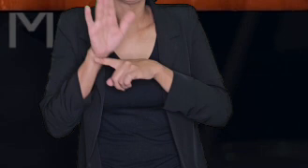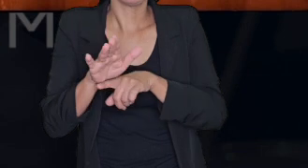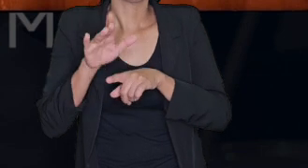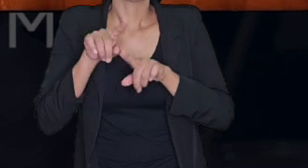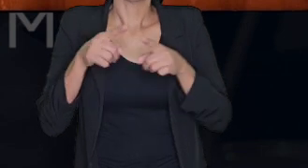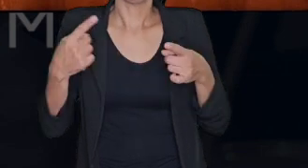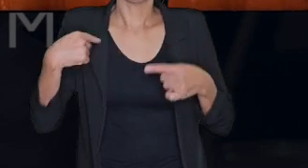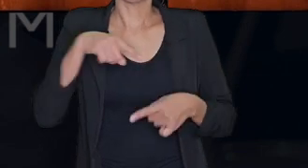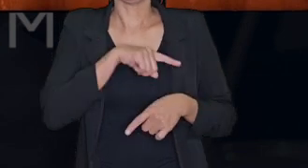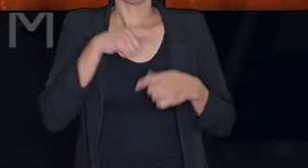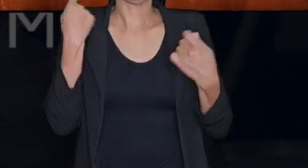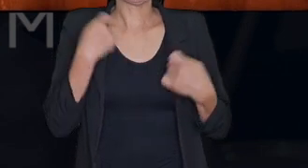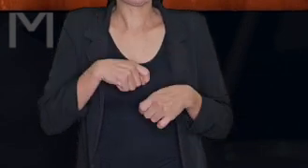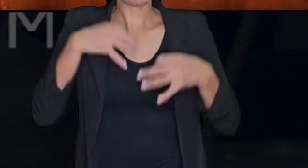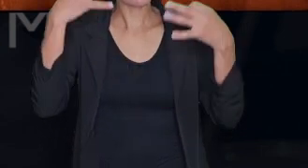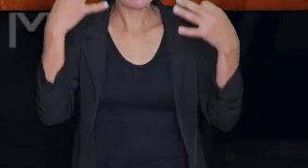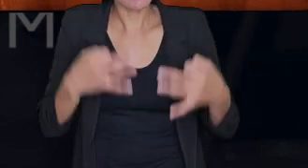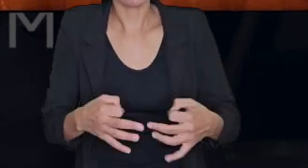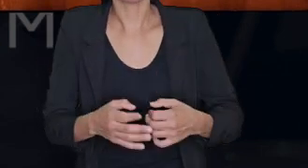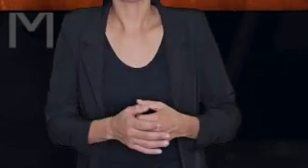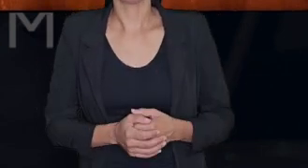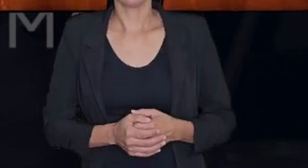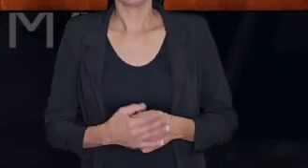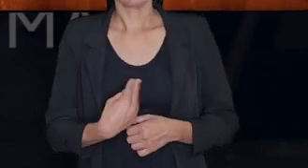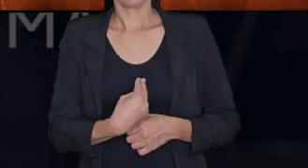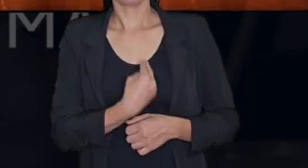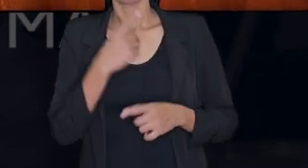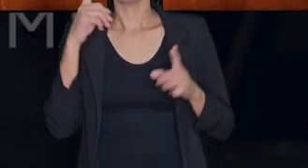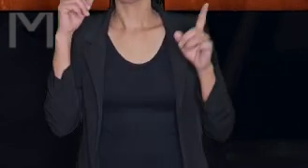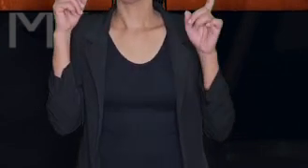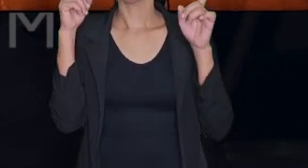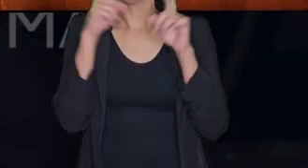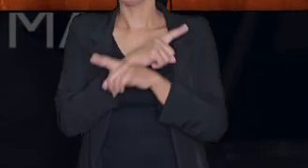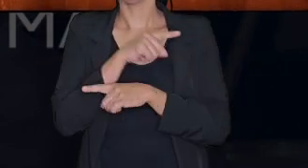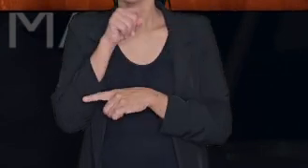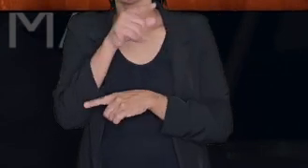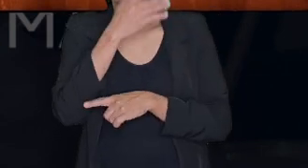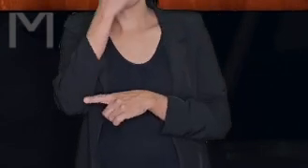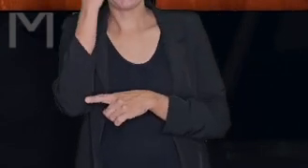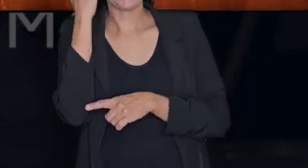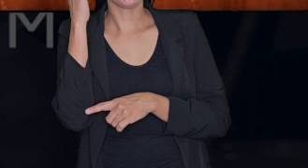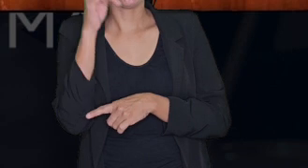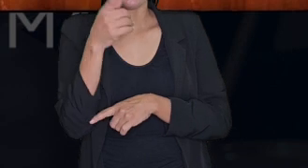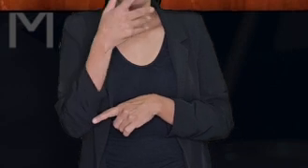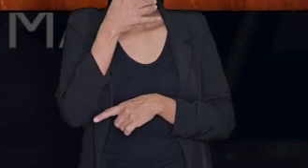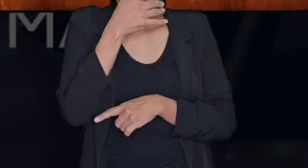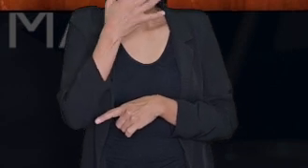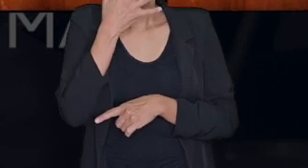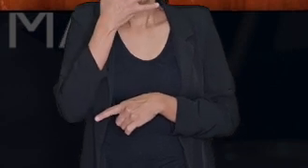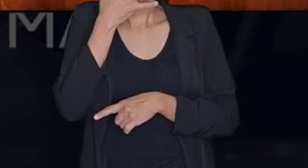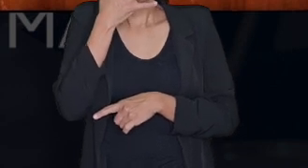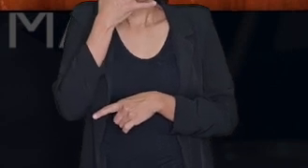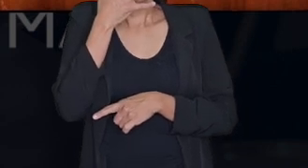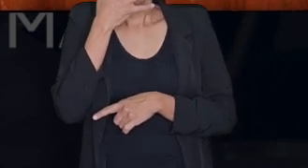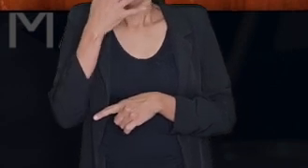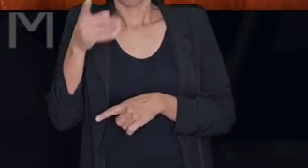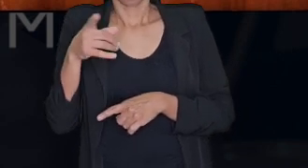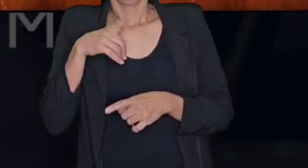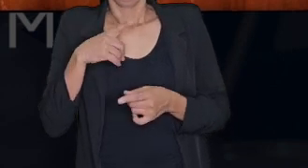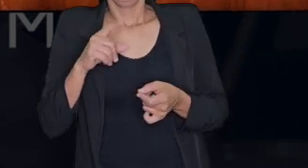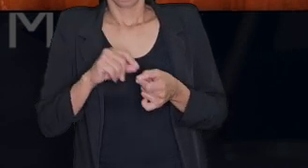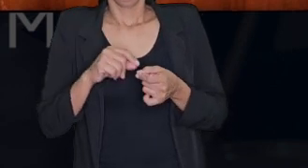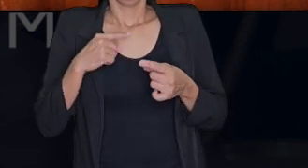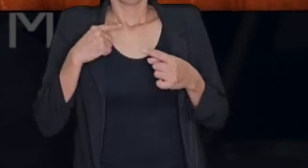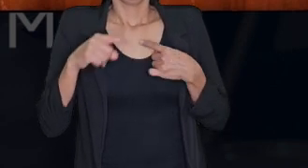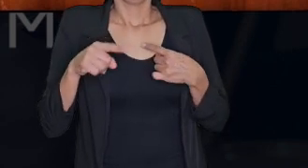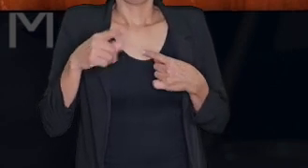Me ajuda a te ajudar. Eu dou conta de te ajudar, mas a gente precisa de criatividade. Vidinha difícil essa de quem está na ponta